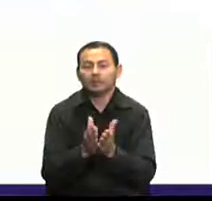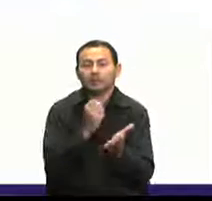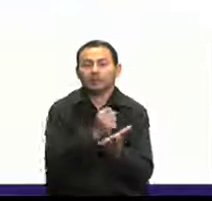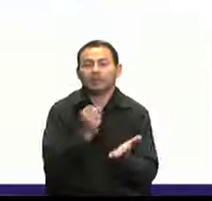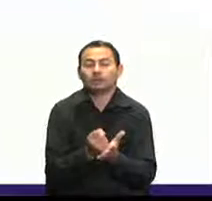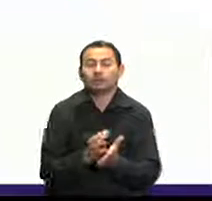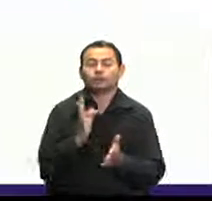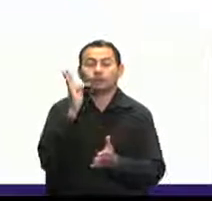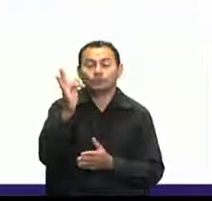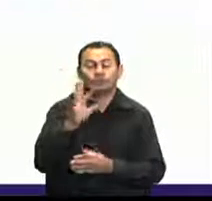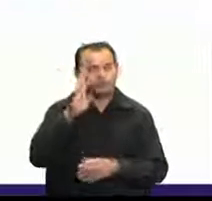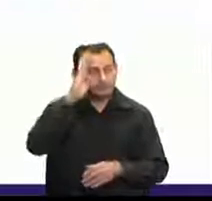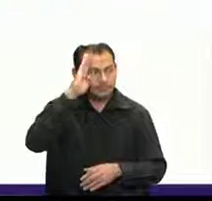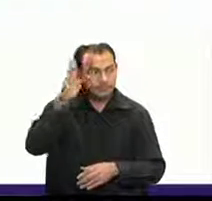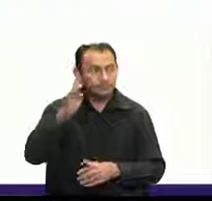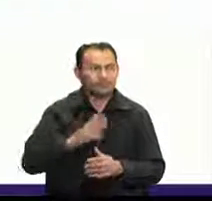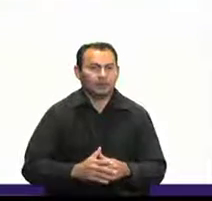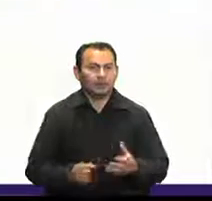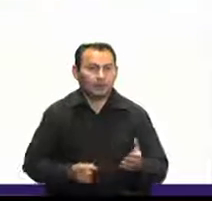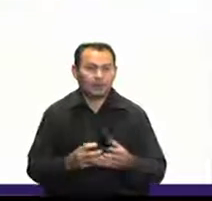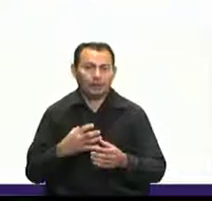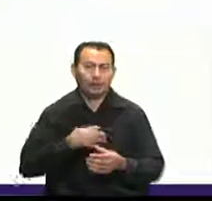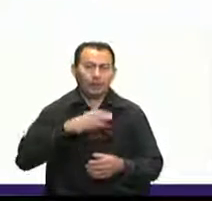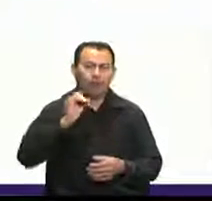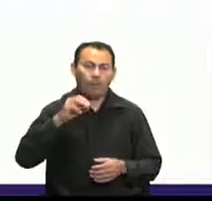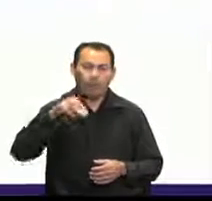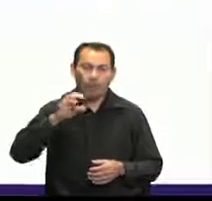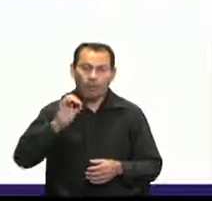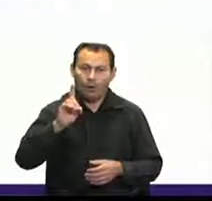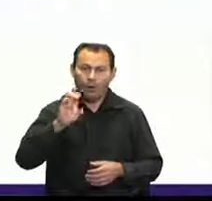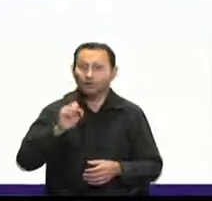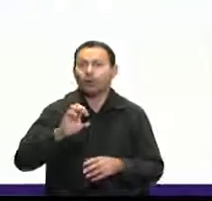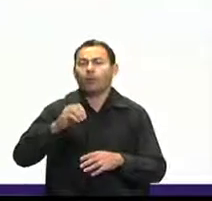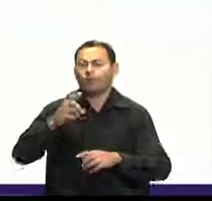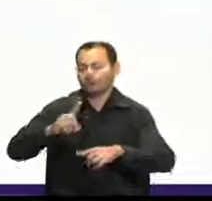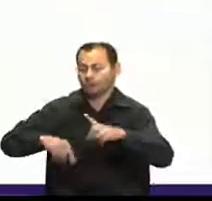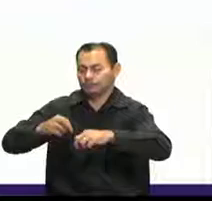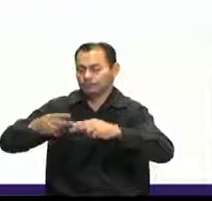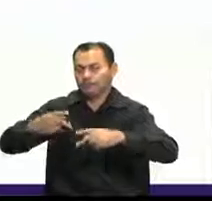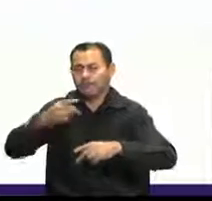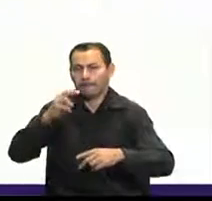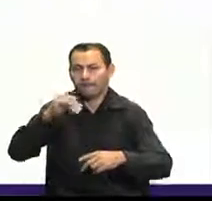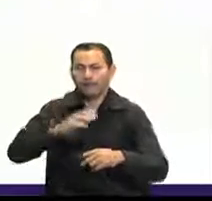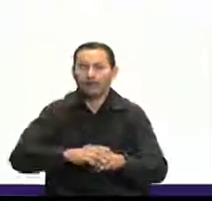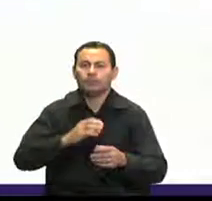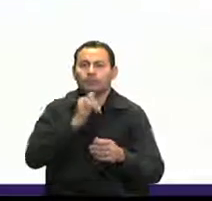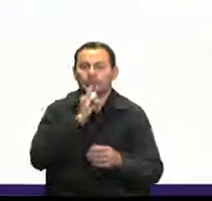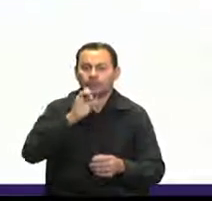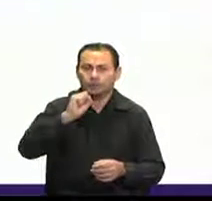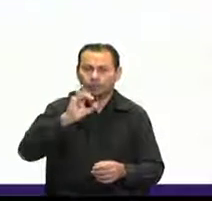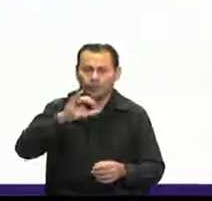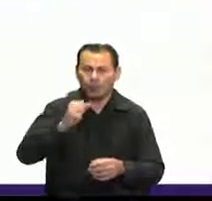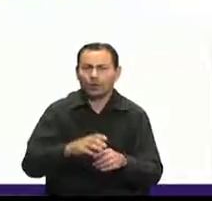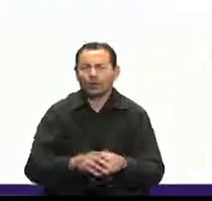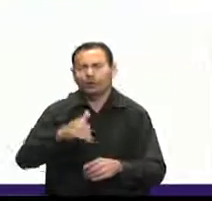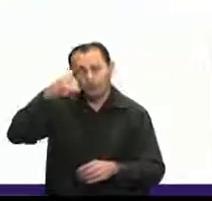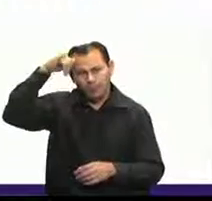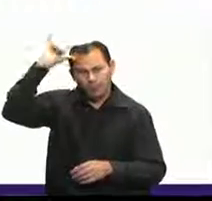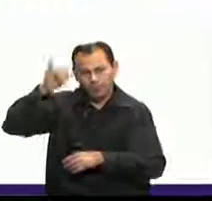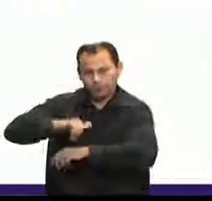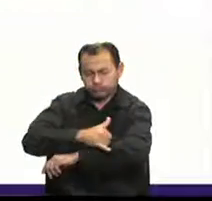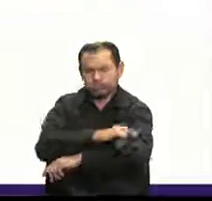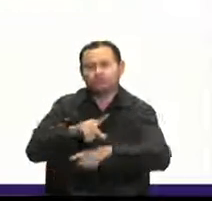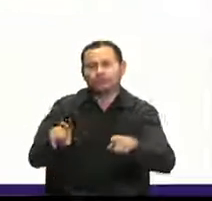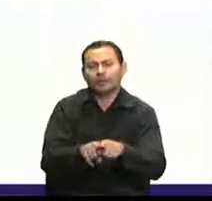futuros principalmente de commodities ou seja as matérias primas como soja boi gordo minério de ferro